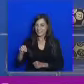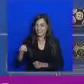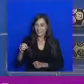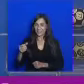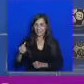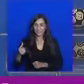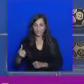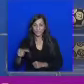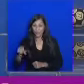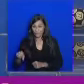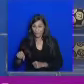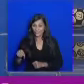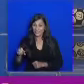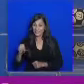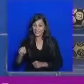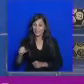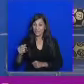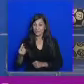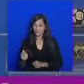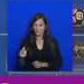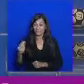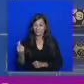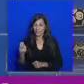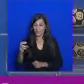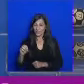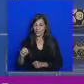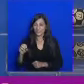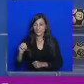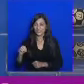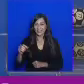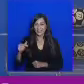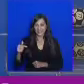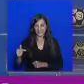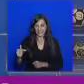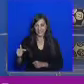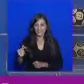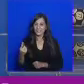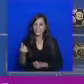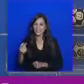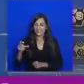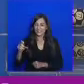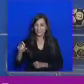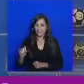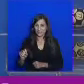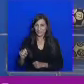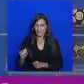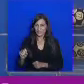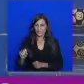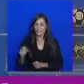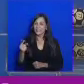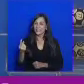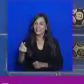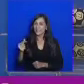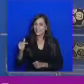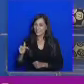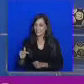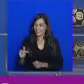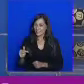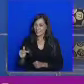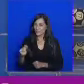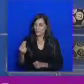09, 01, 20, 07, 19,